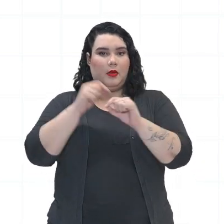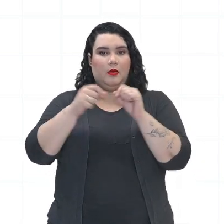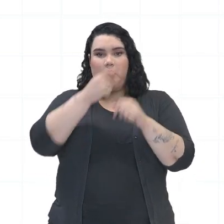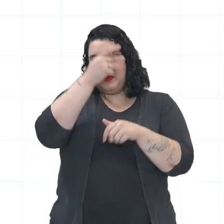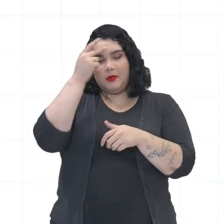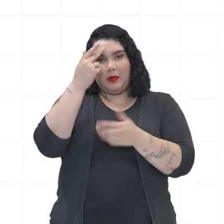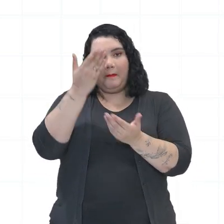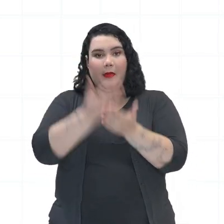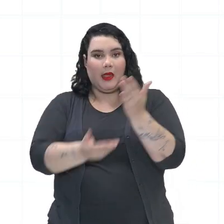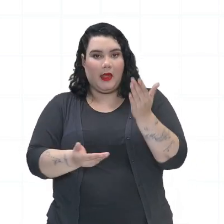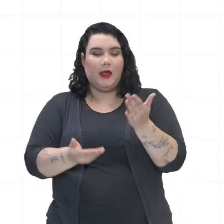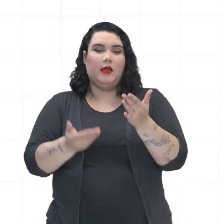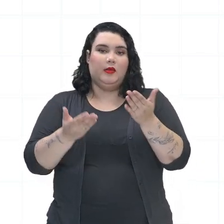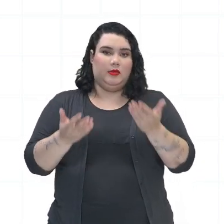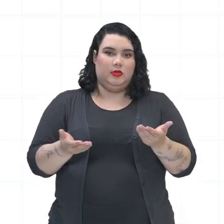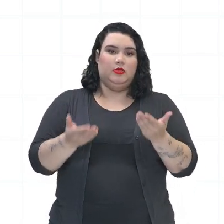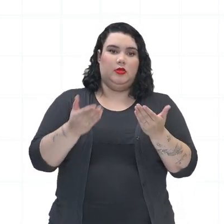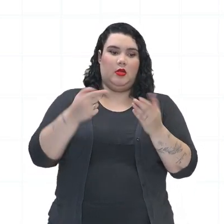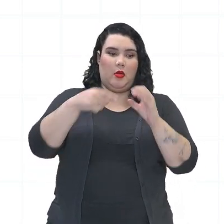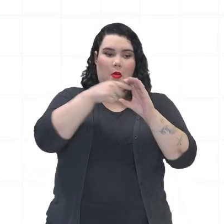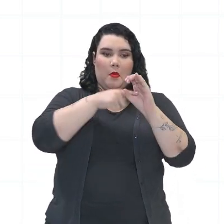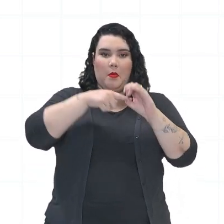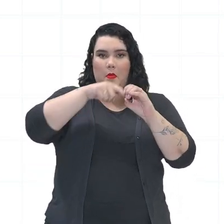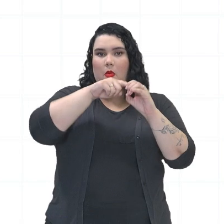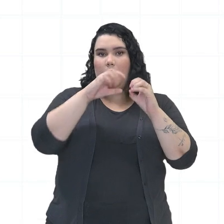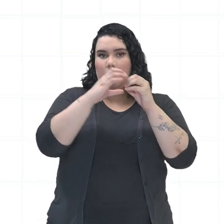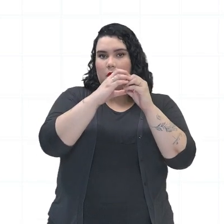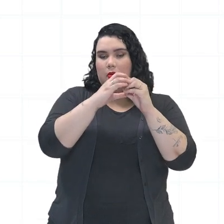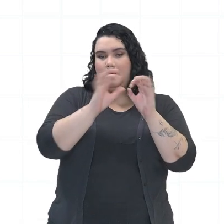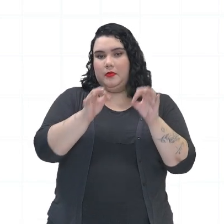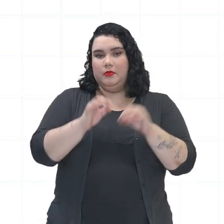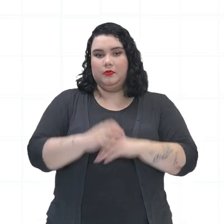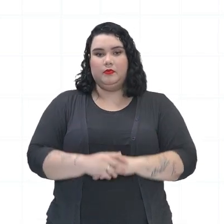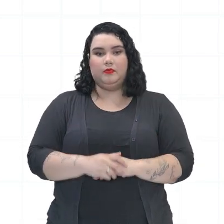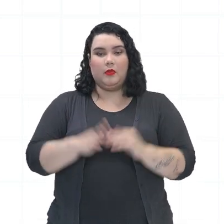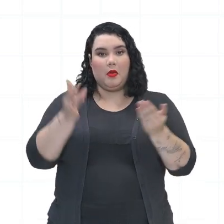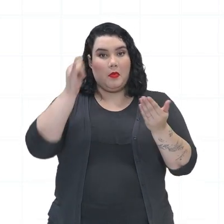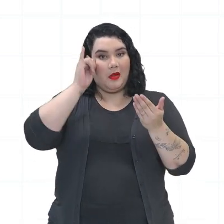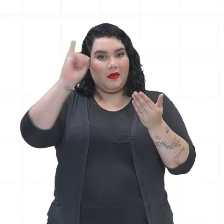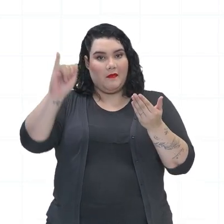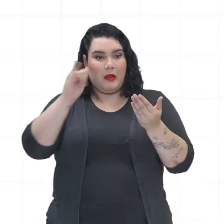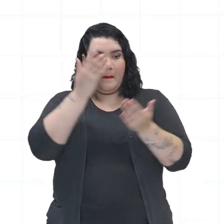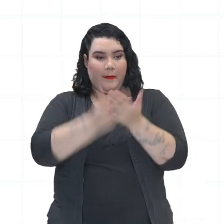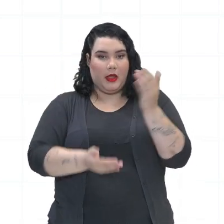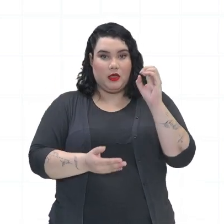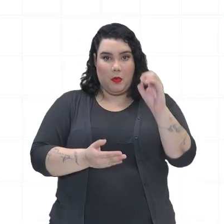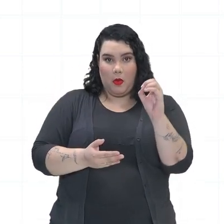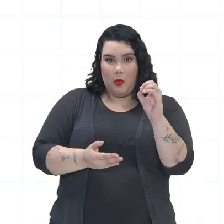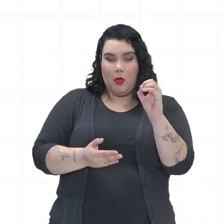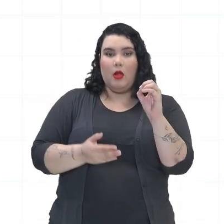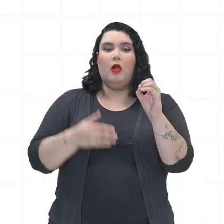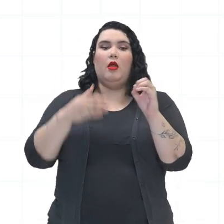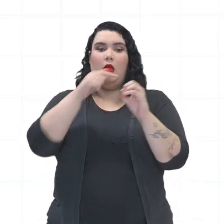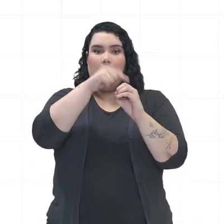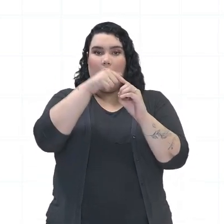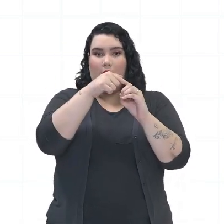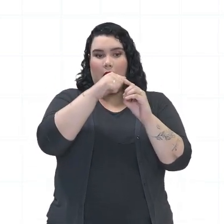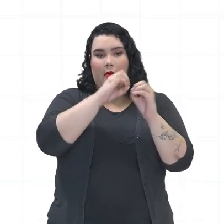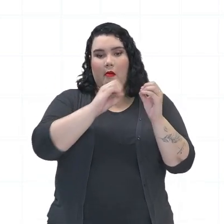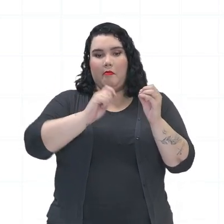perder as bolinhas, né? Então, para evitar isso, eles delimitavam ali a